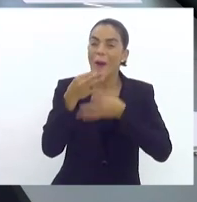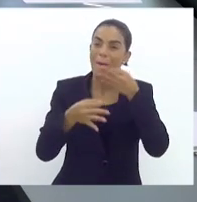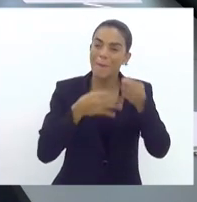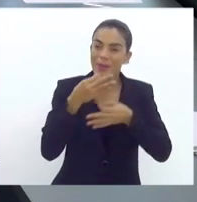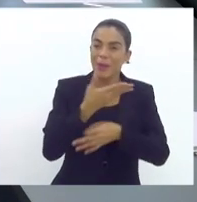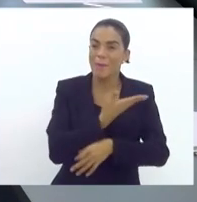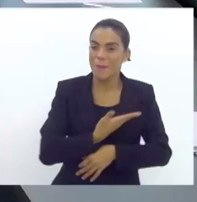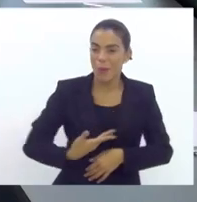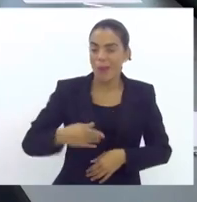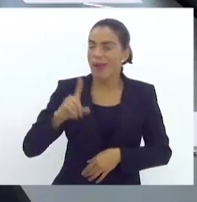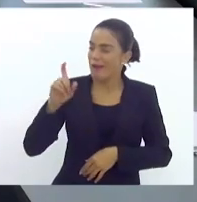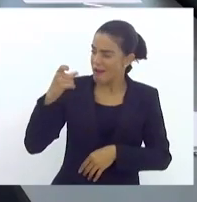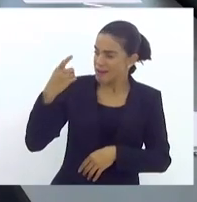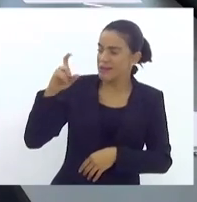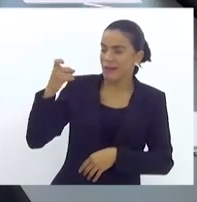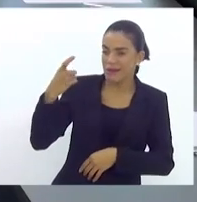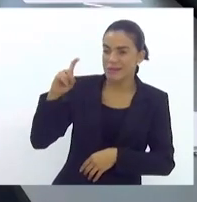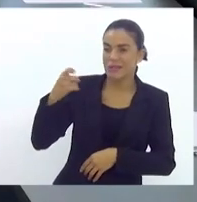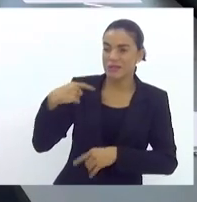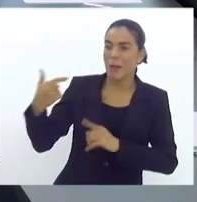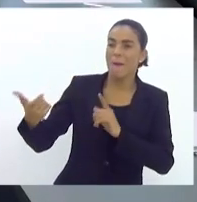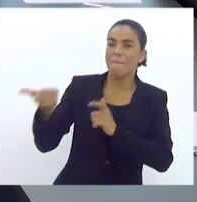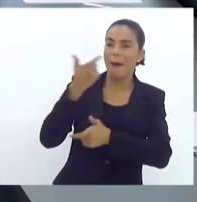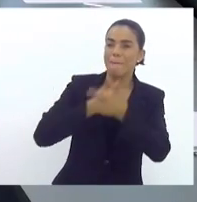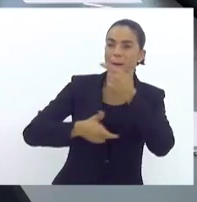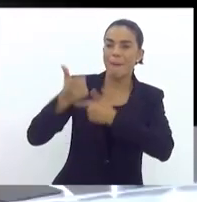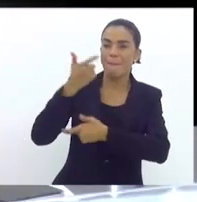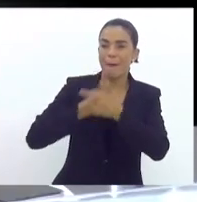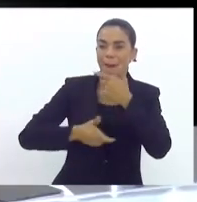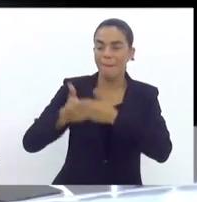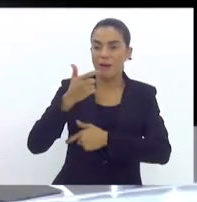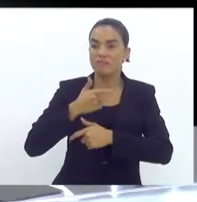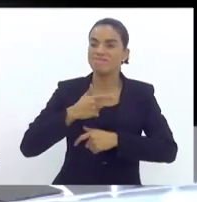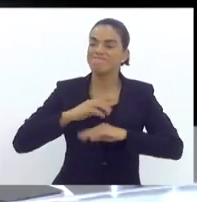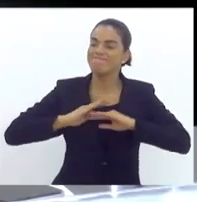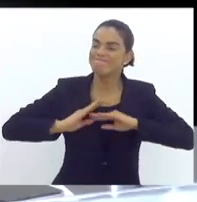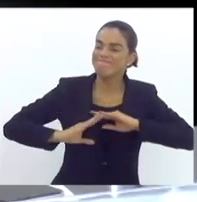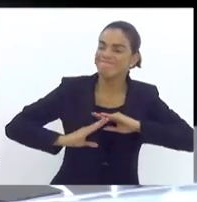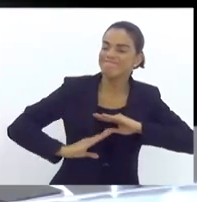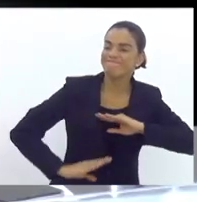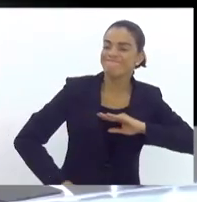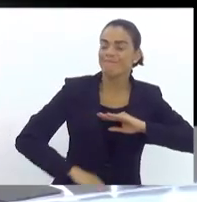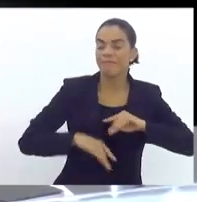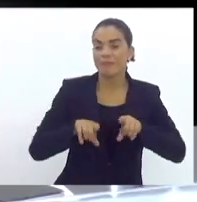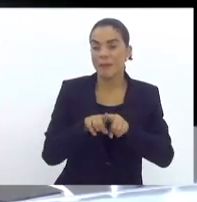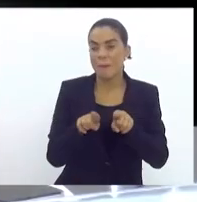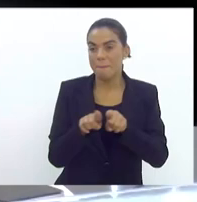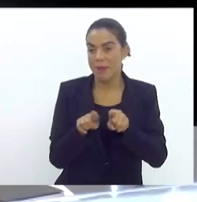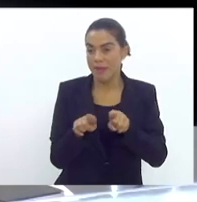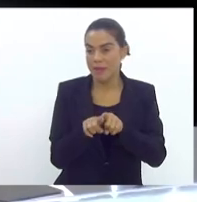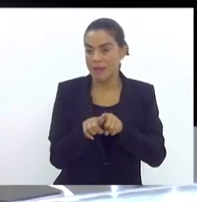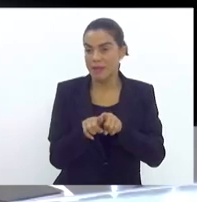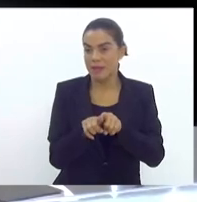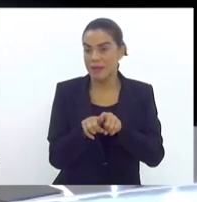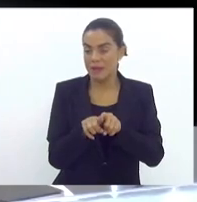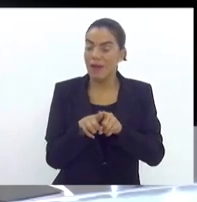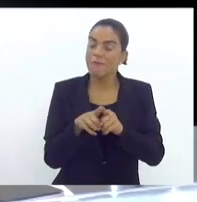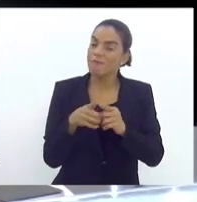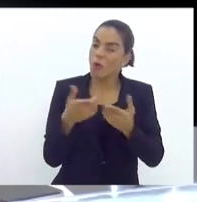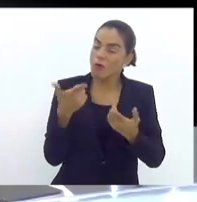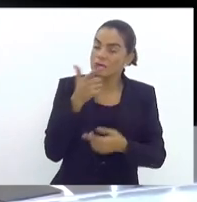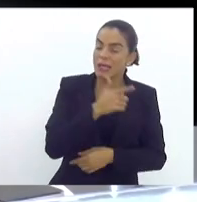públicas e já fui alvo opiniões públicas depreciativas ou divergente dos nossos trabalhos